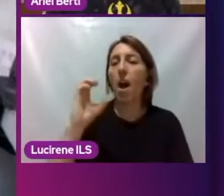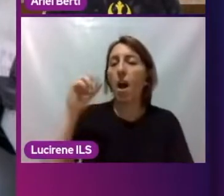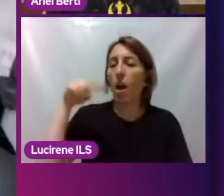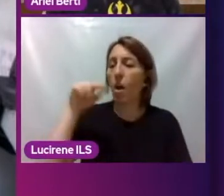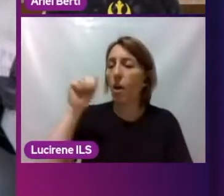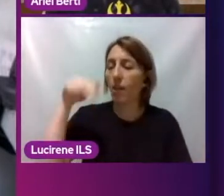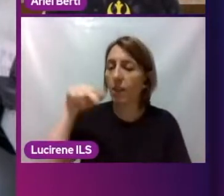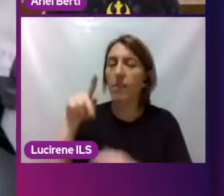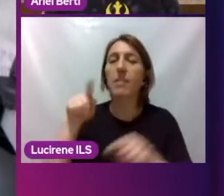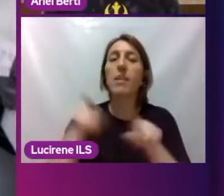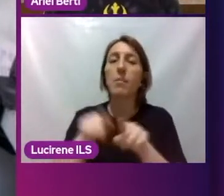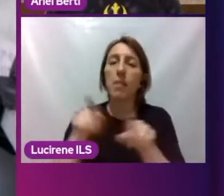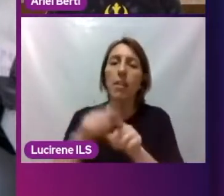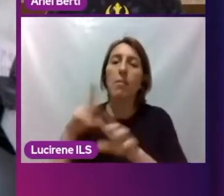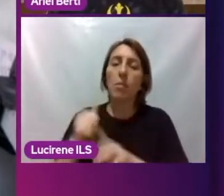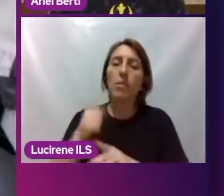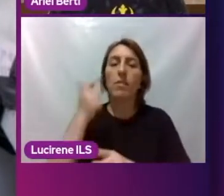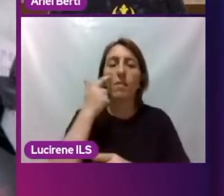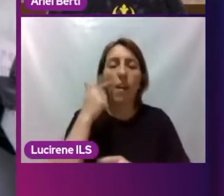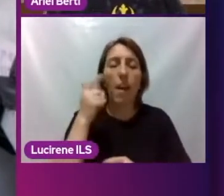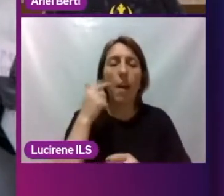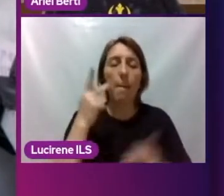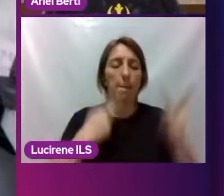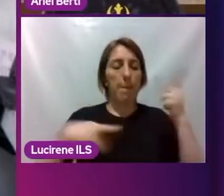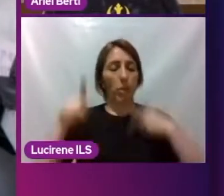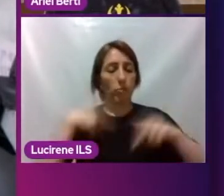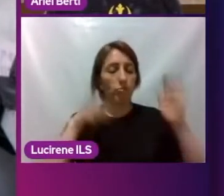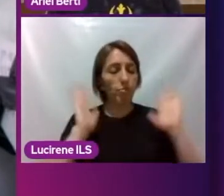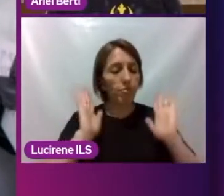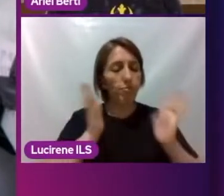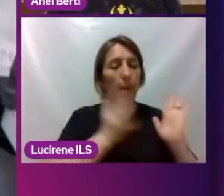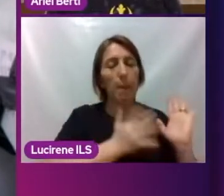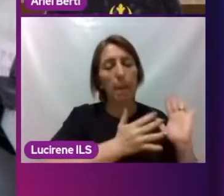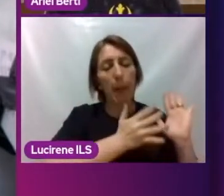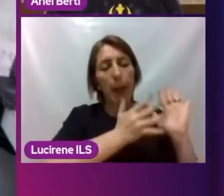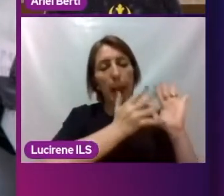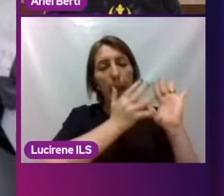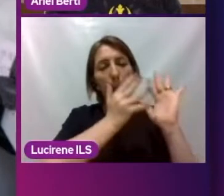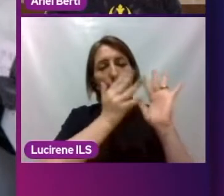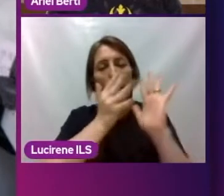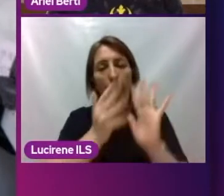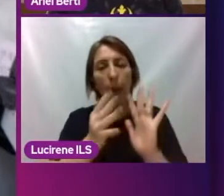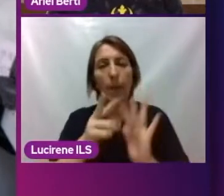de revisitar os personagens que eu já tinha feito.